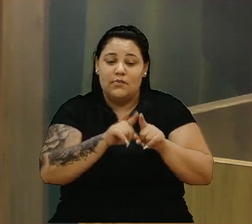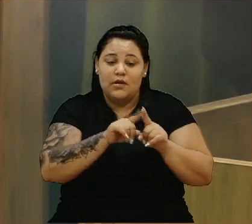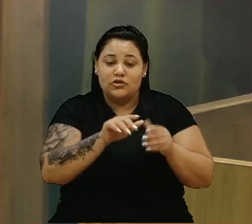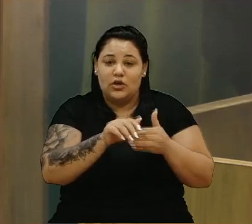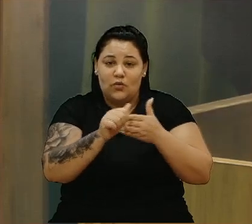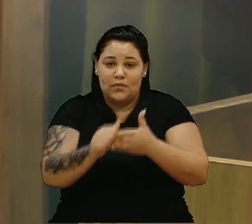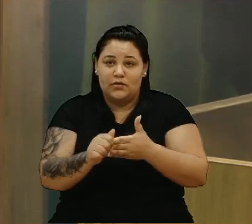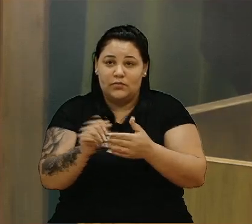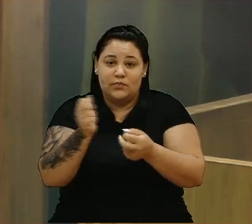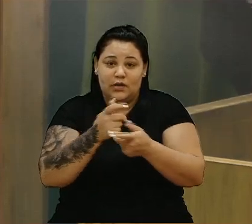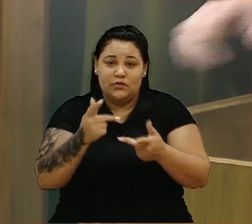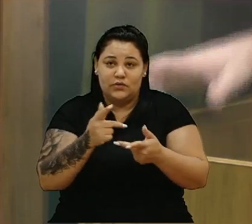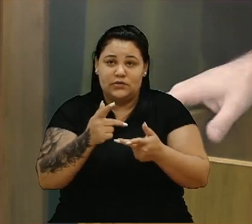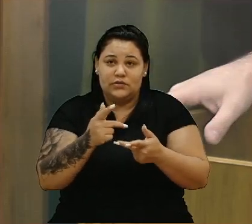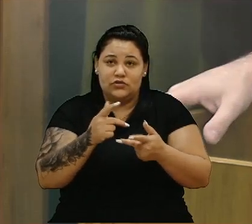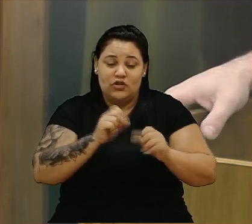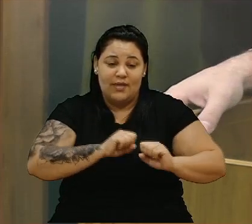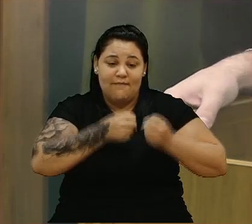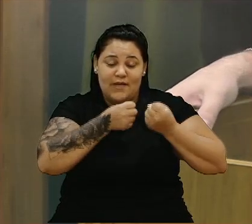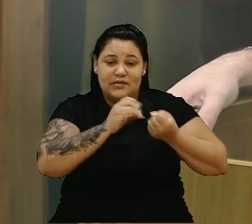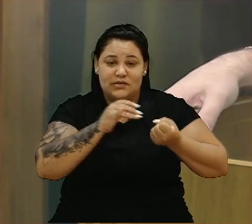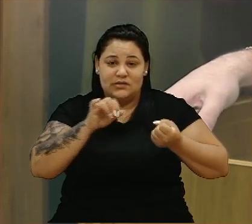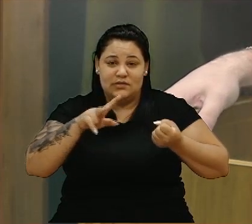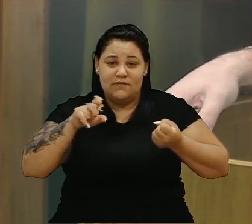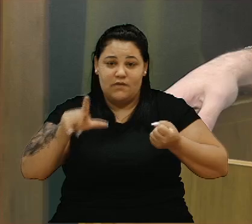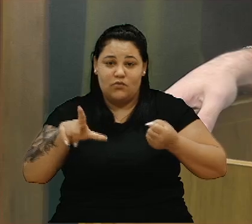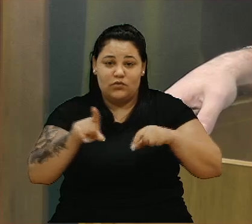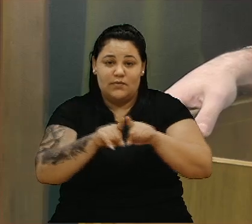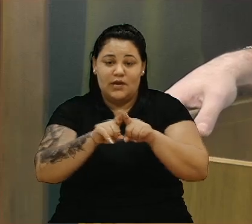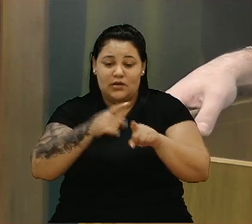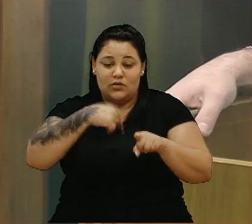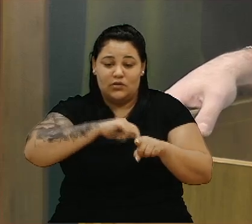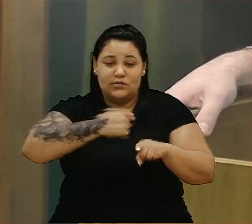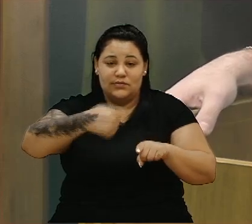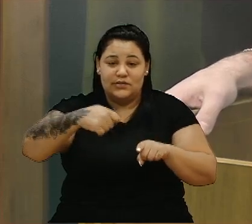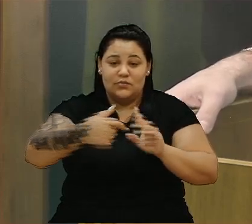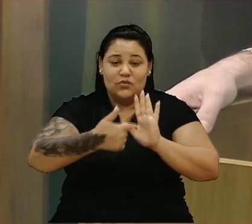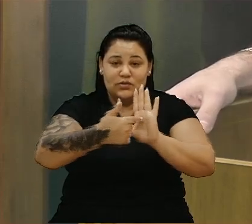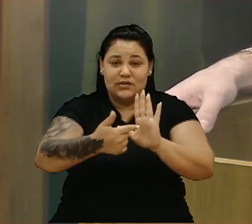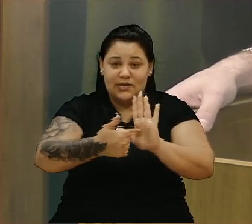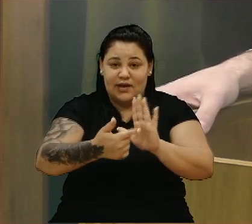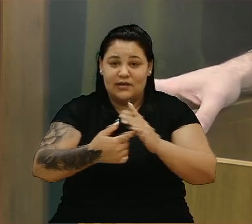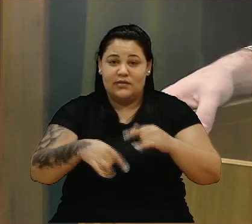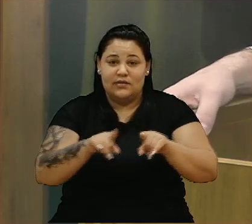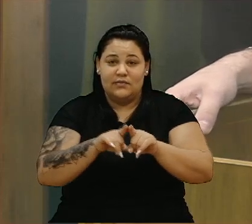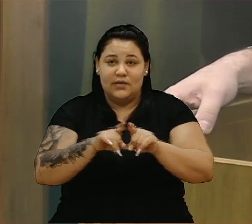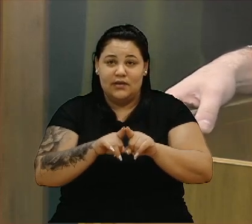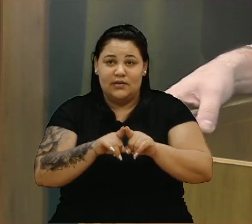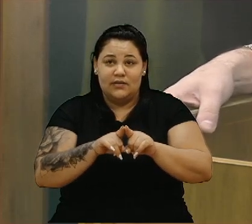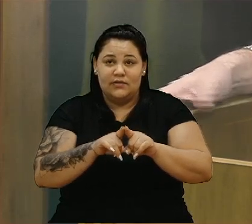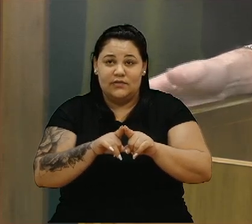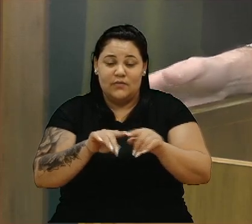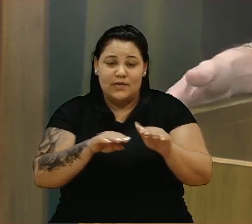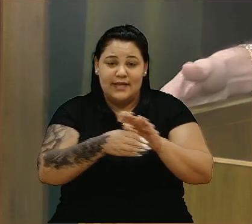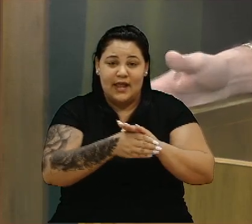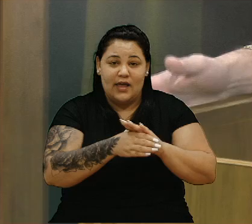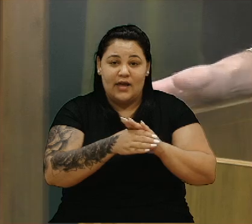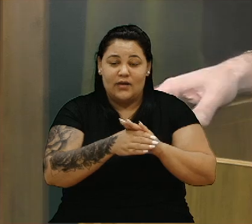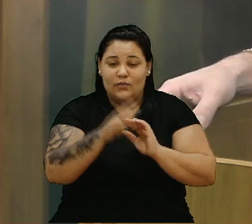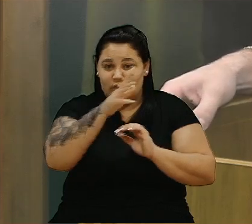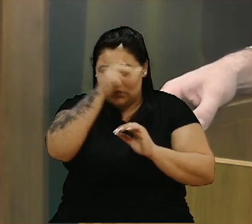para situações de defesa civil. Então, nós temos que levantar essa hipótese de, inclusive, instalar em nosso município. Sua parte, vereador Iago.